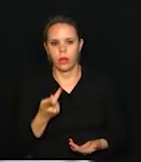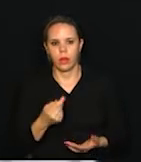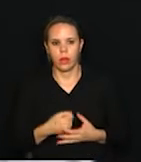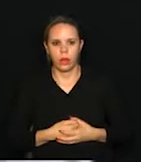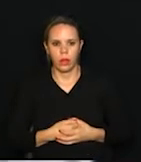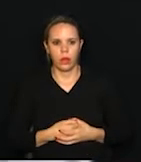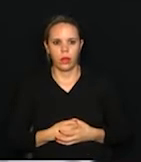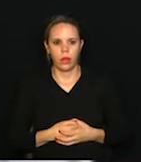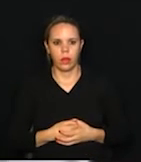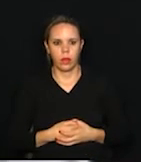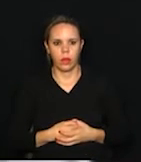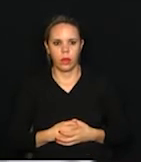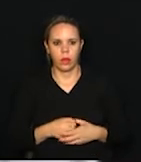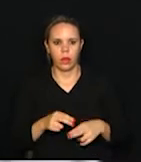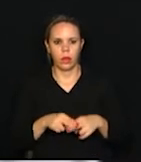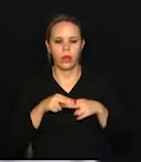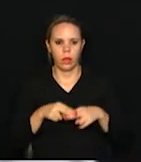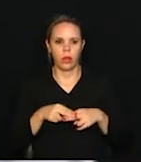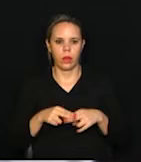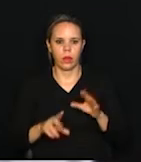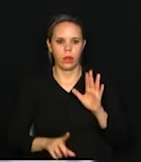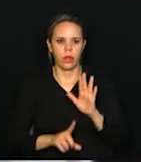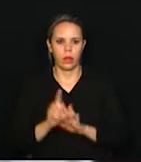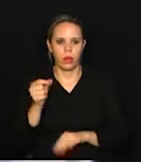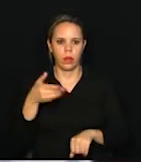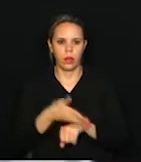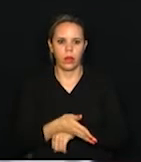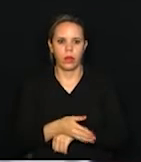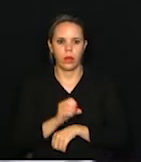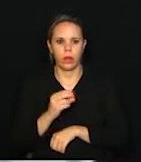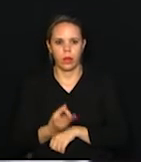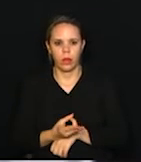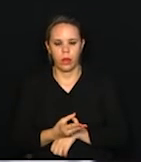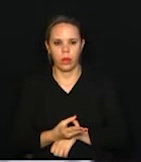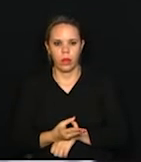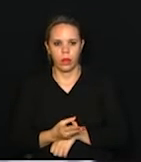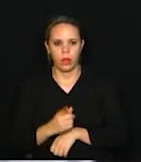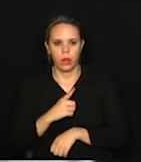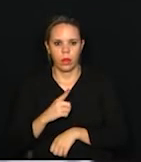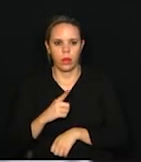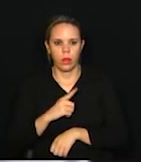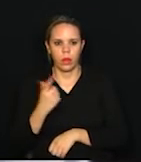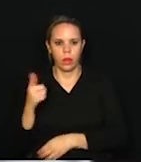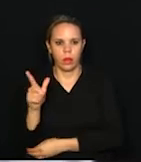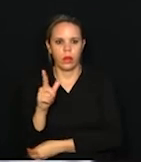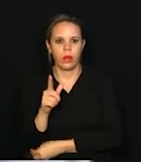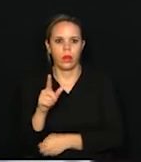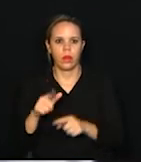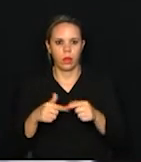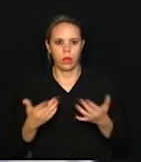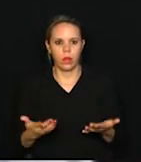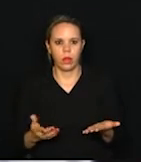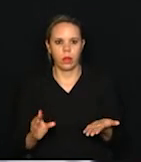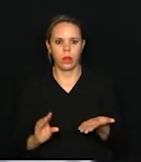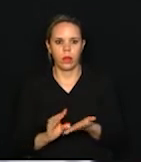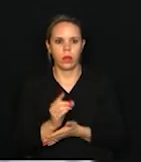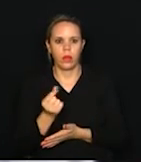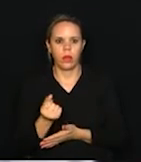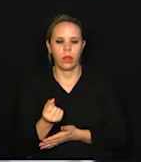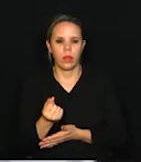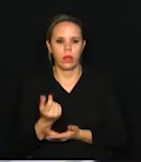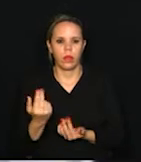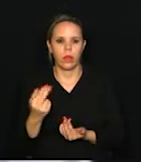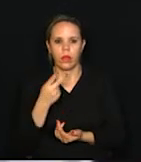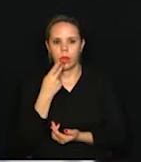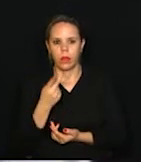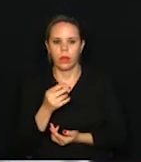ele vai se dar em função dessa receita que entra, ou existe algum outro artifício para buscar recurso, como você